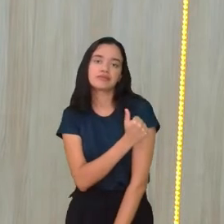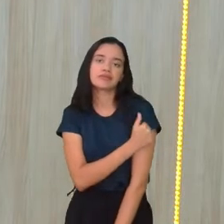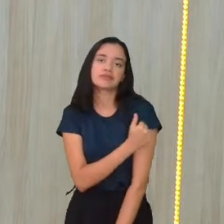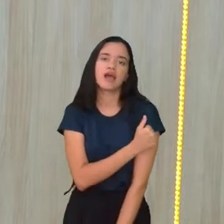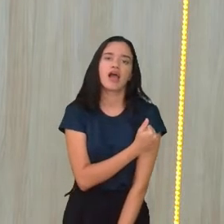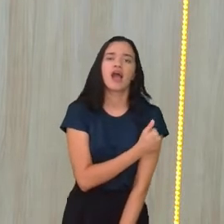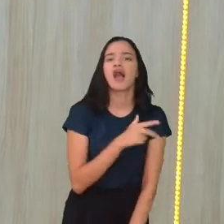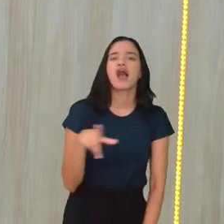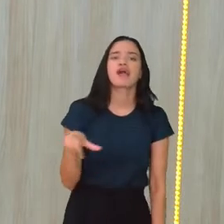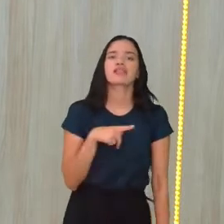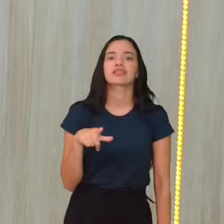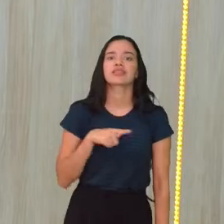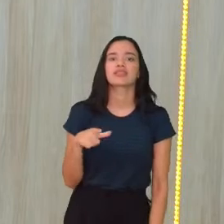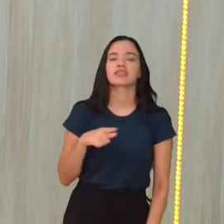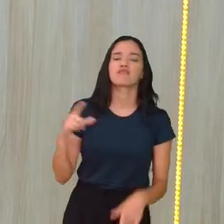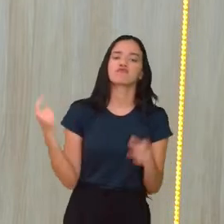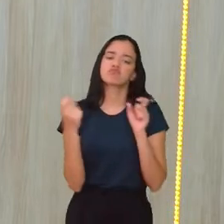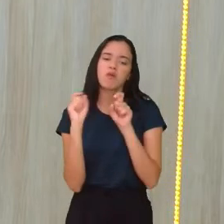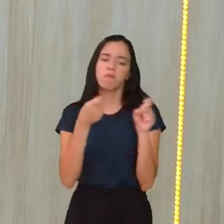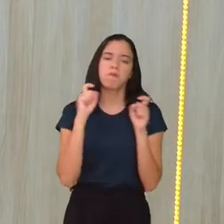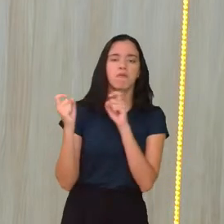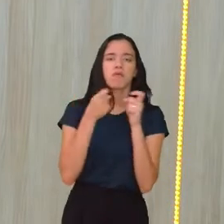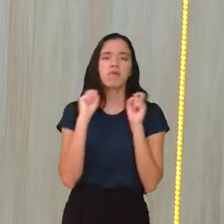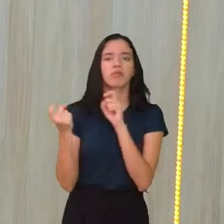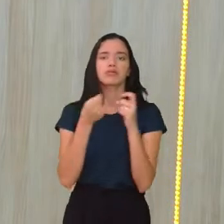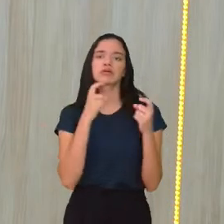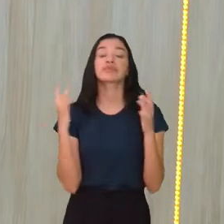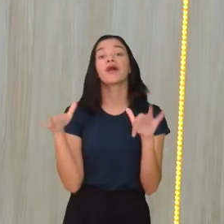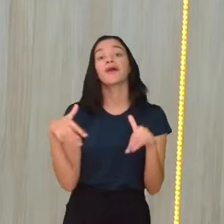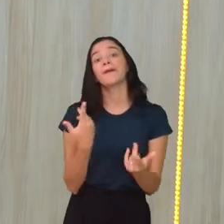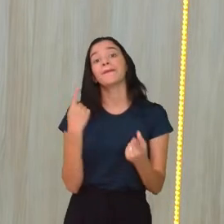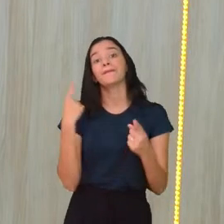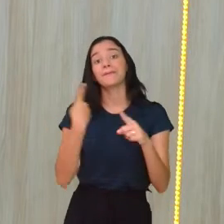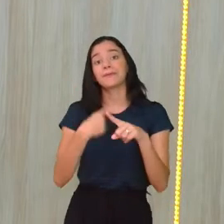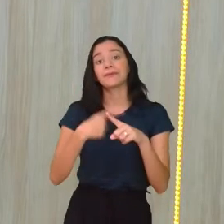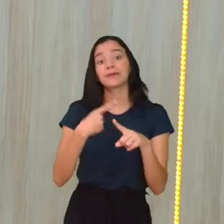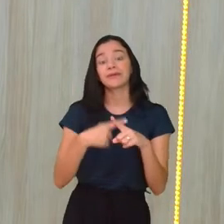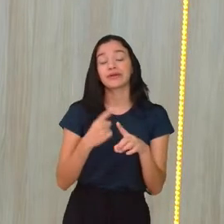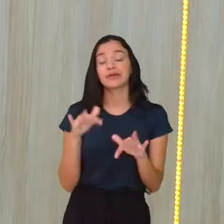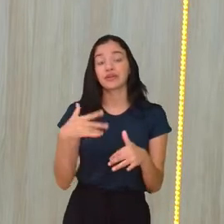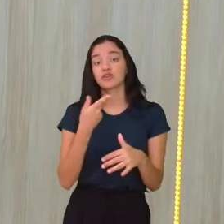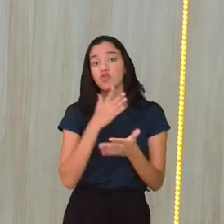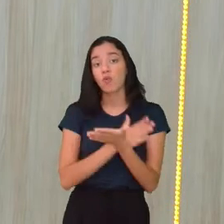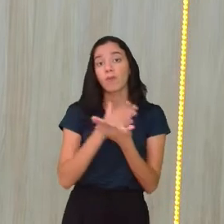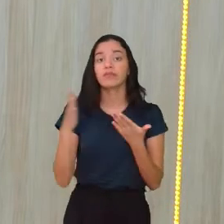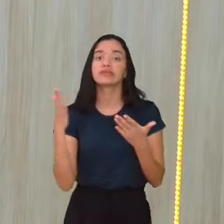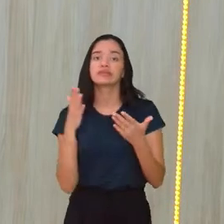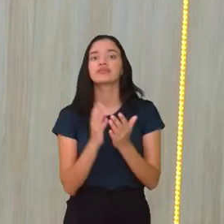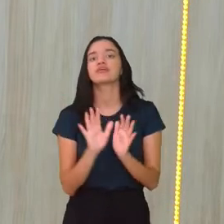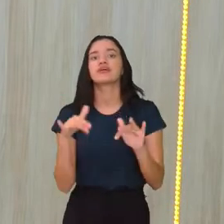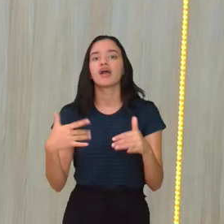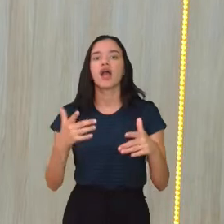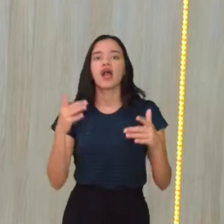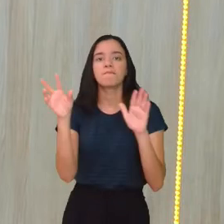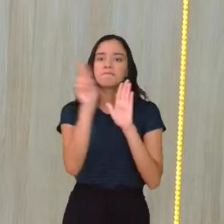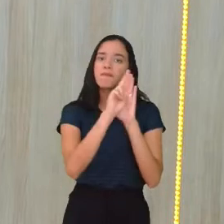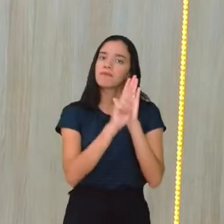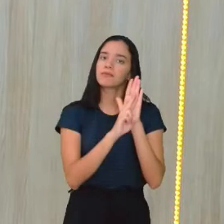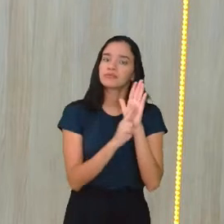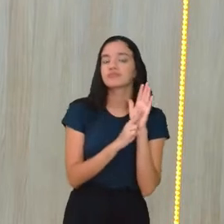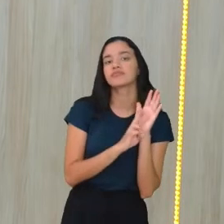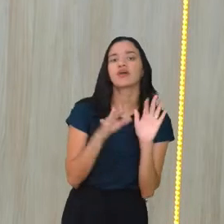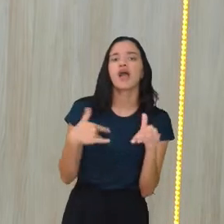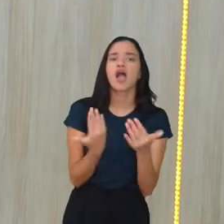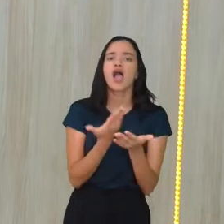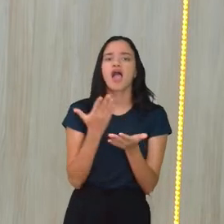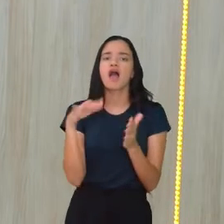gerou meio que um debate, né? Uma discussão, porque quando eu fui começar a partida e estabelecer as regras, né?